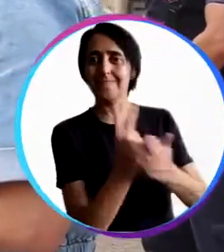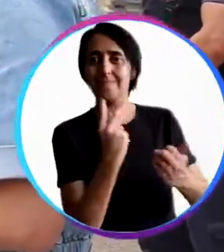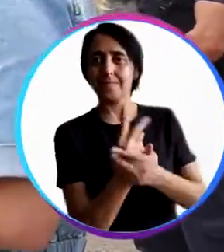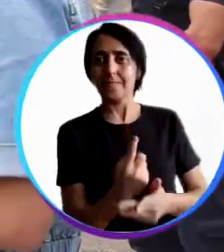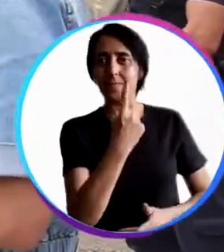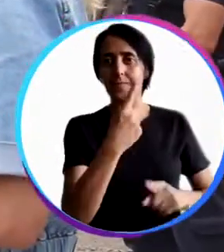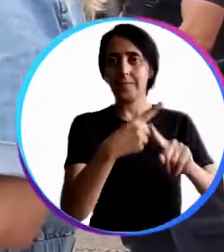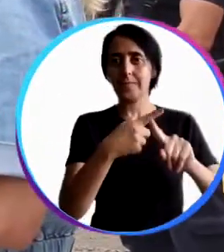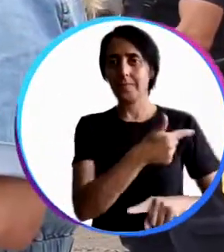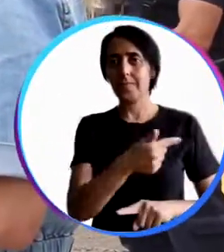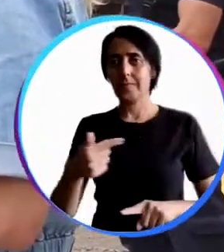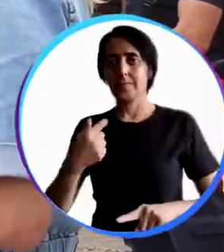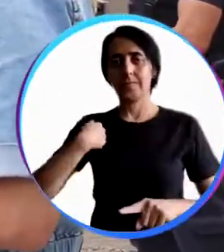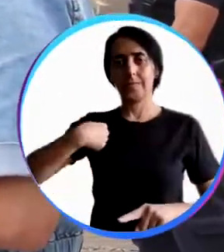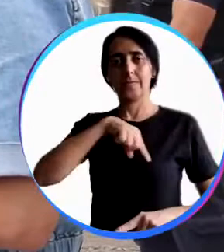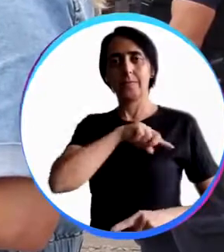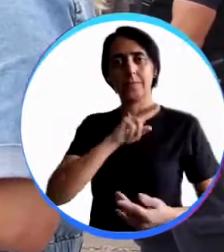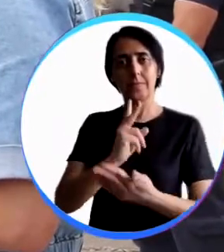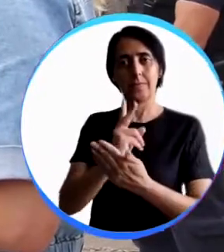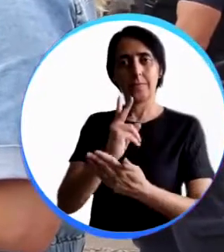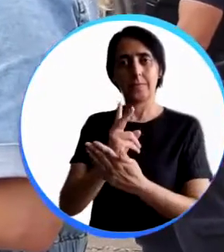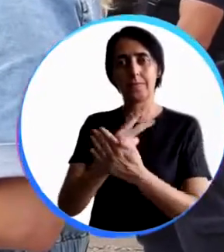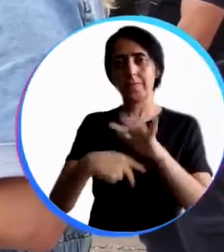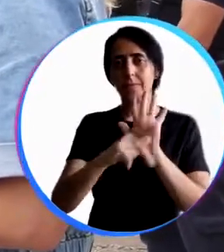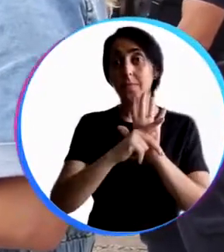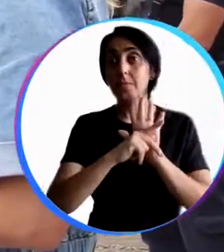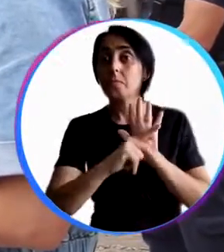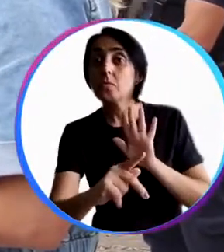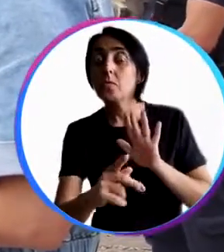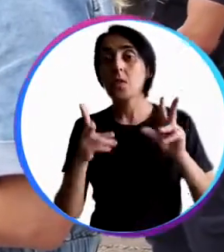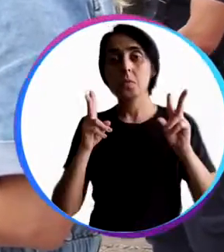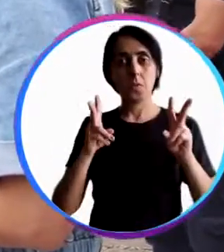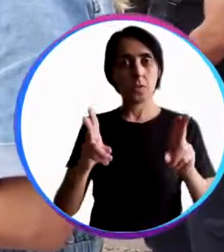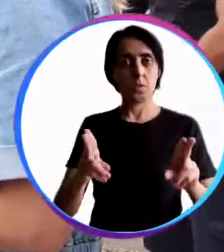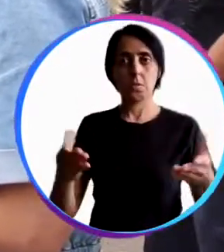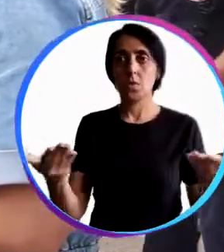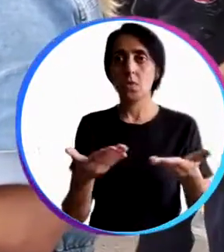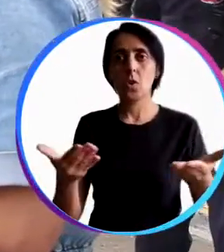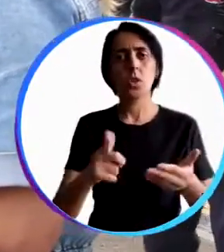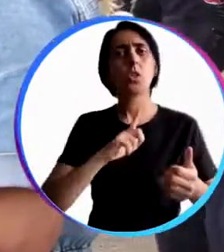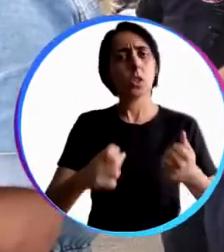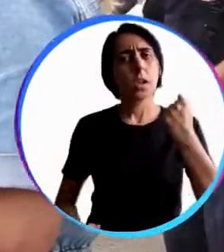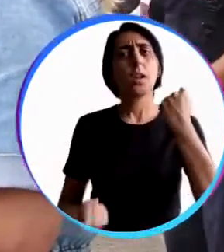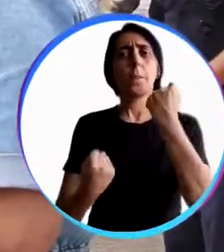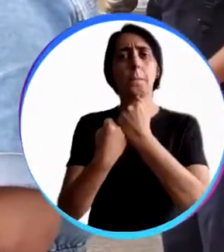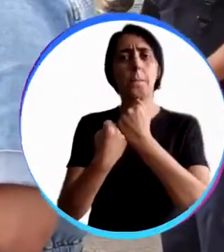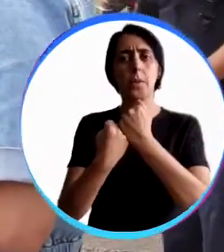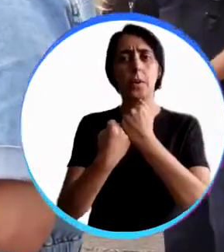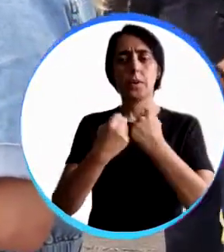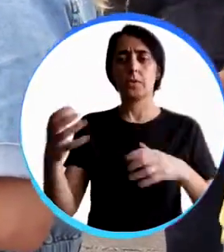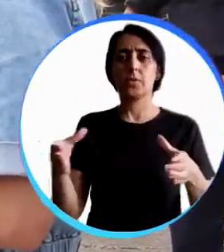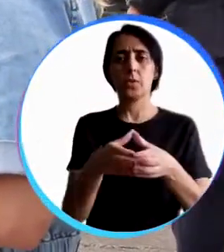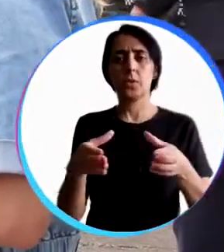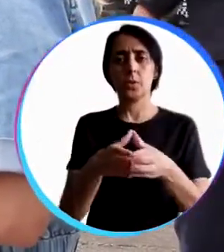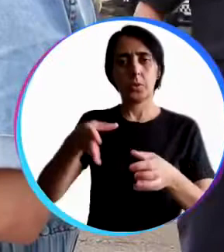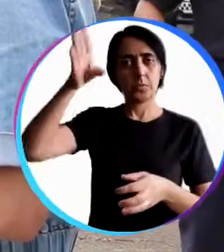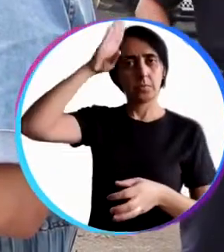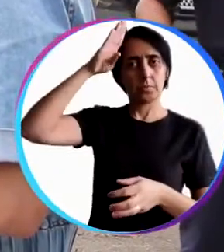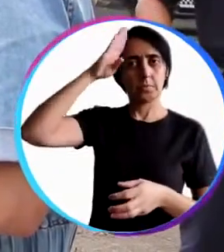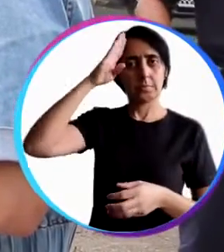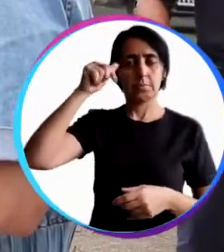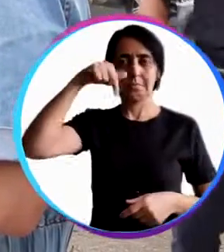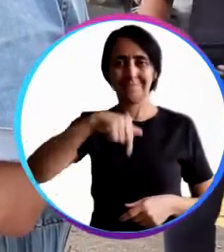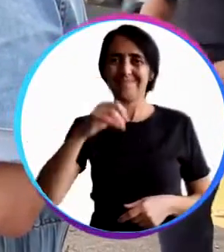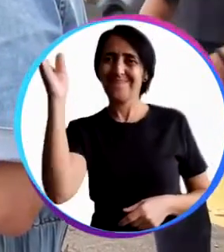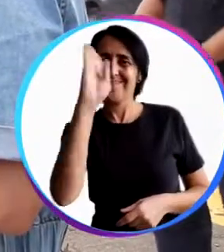gente promove esse tipo de operação. Hoje, de maneira inédita, a gente está contando com o apoio do Exército Brasileiro.